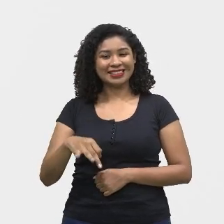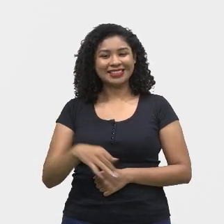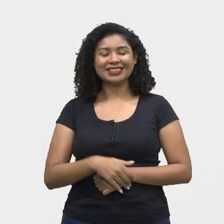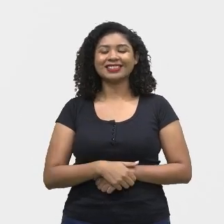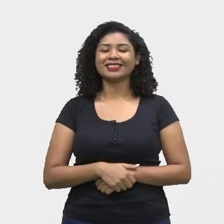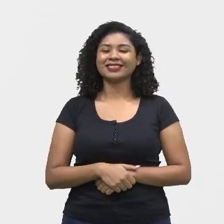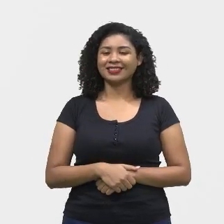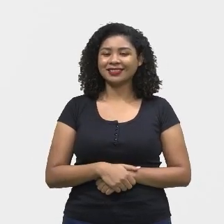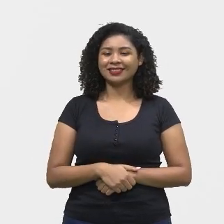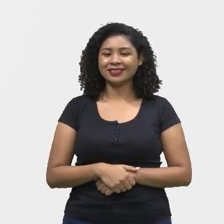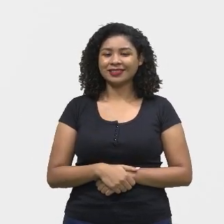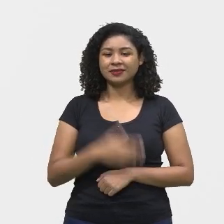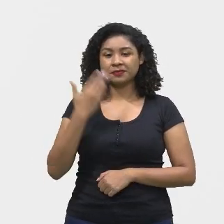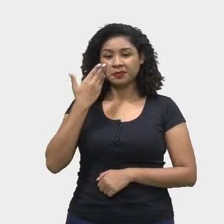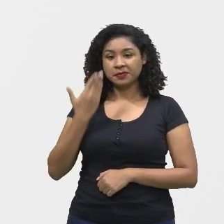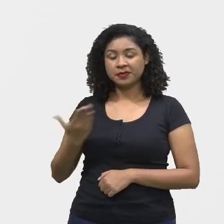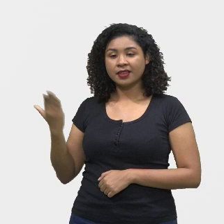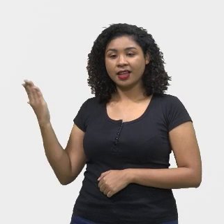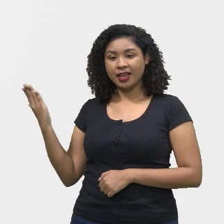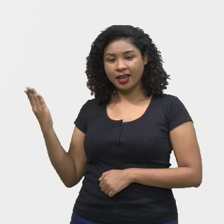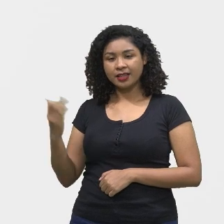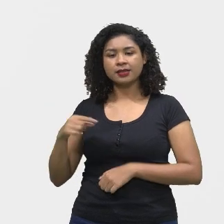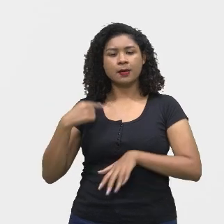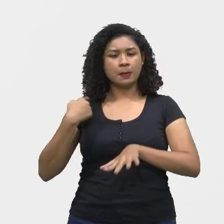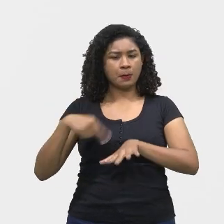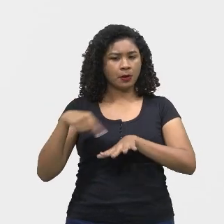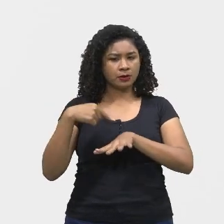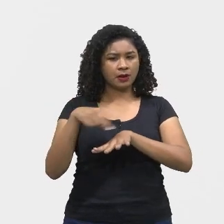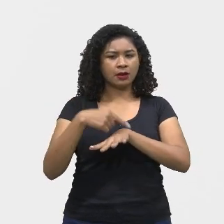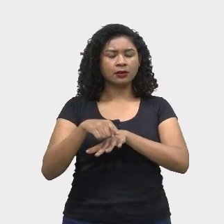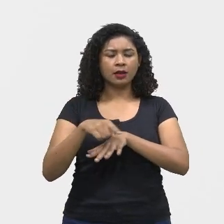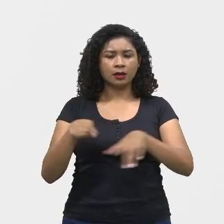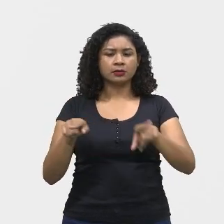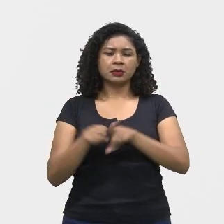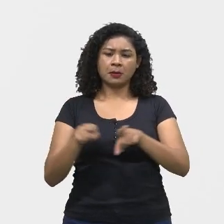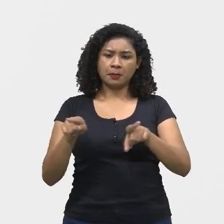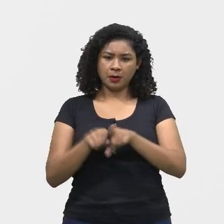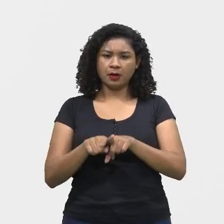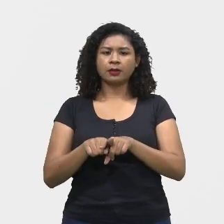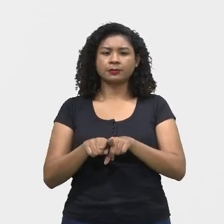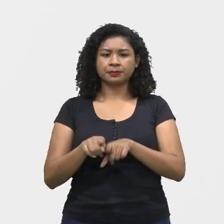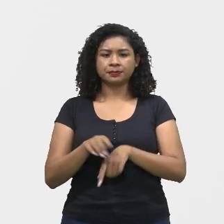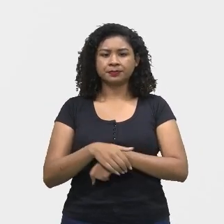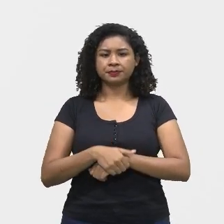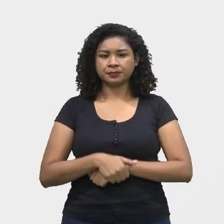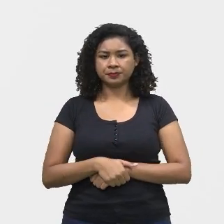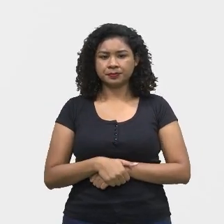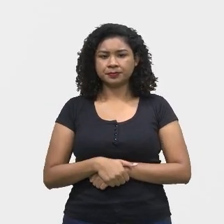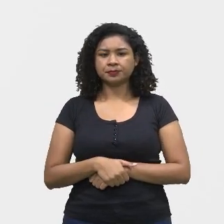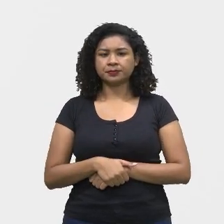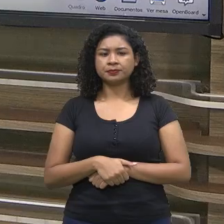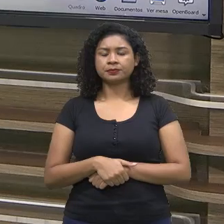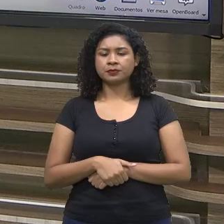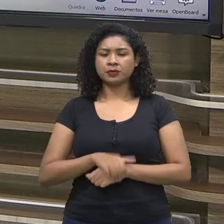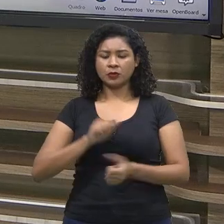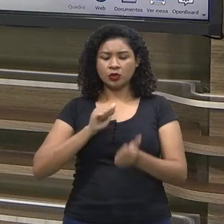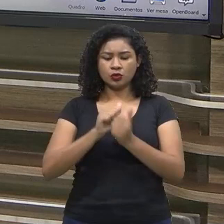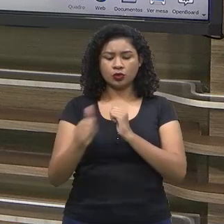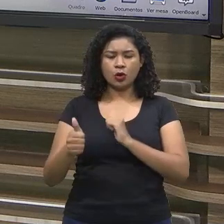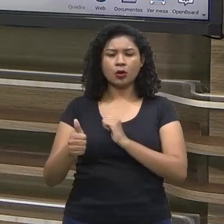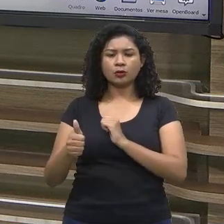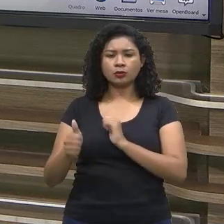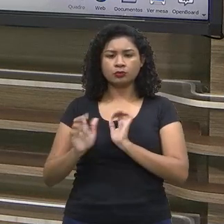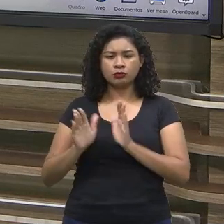Então, essa é a modalidade que faz parte tanto da programação dos jogos indígenas,